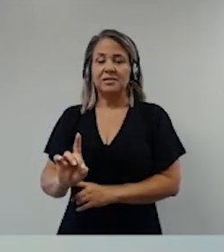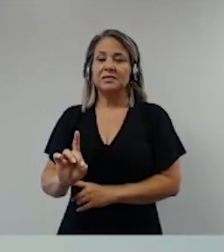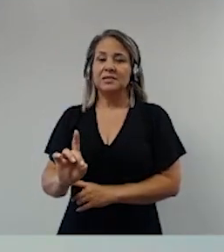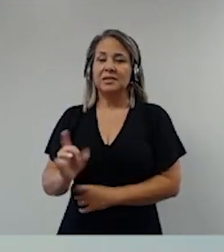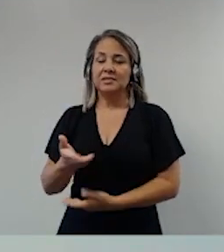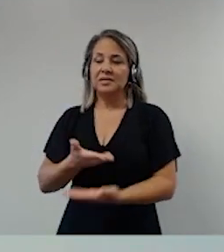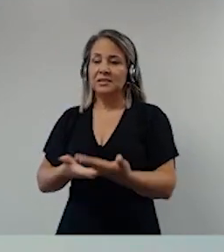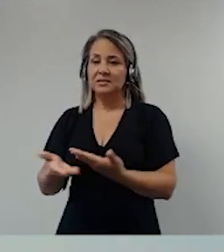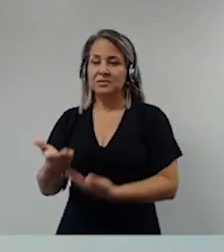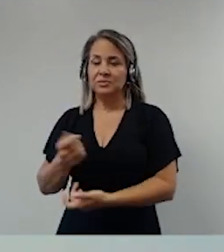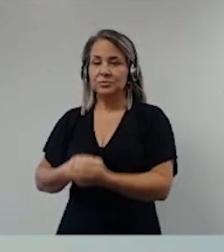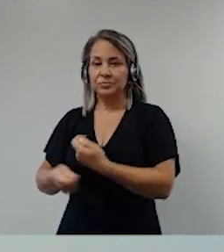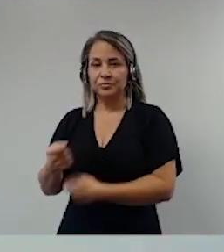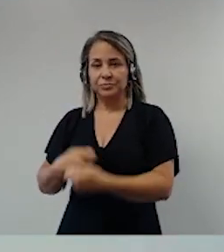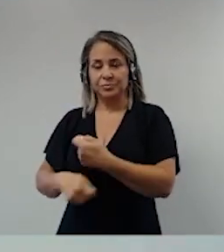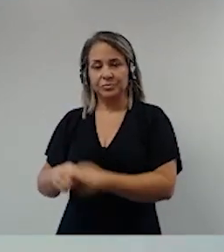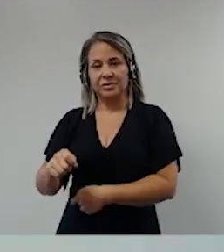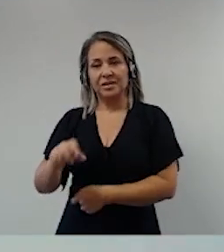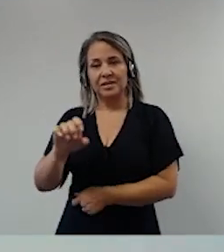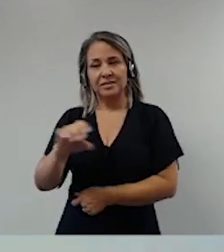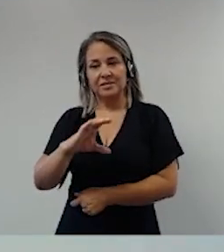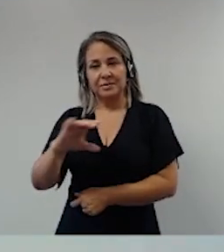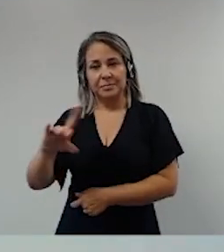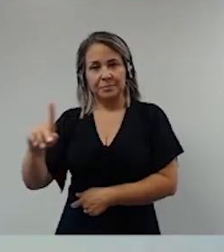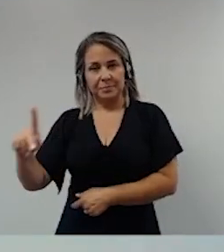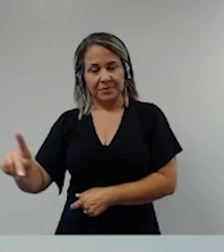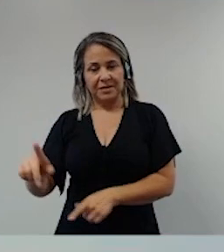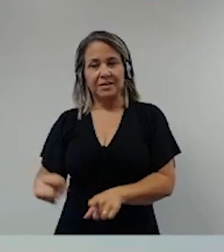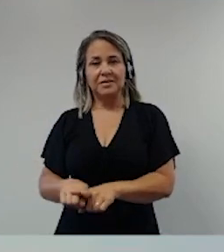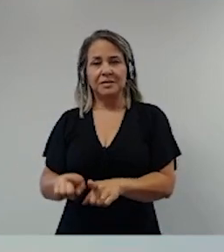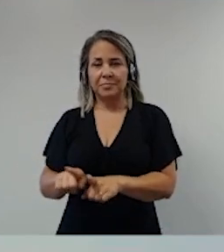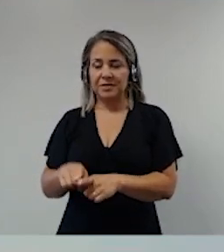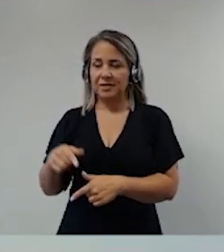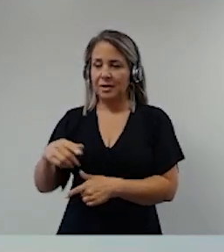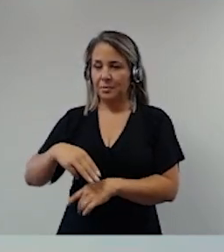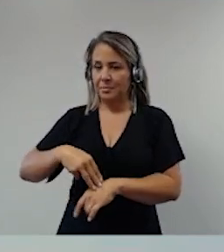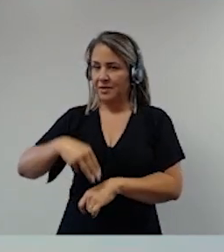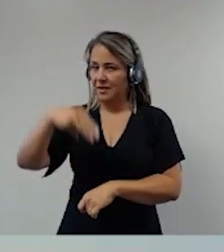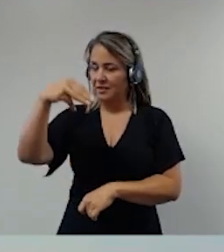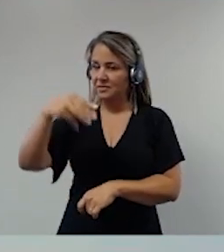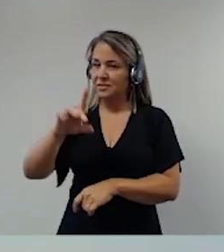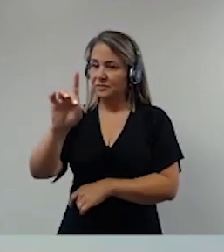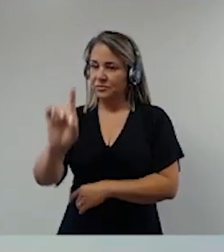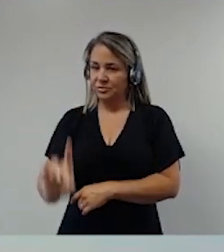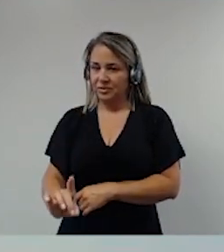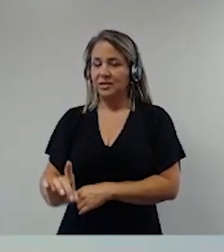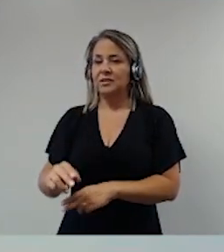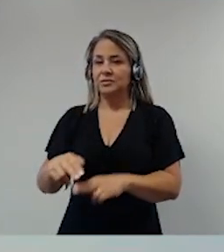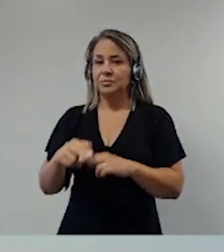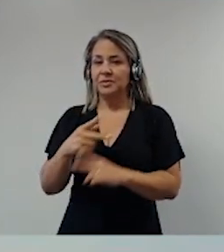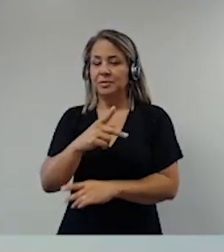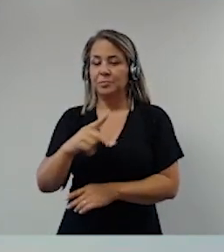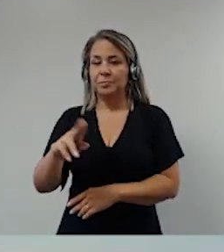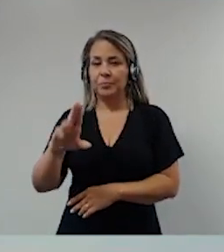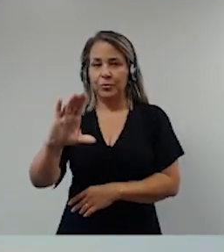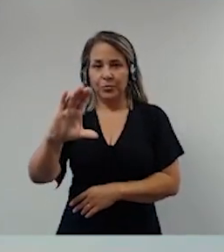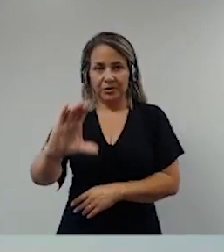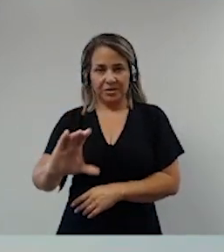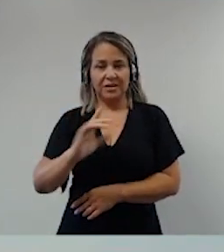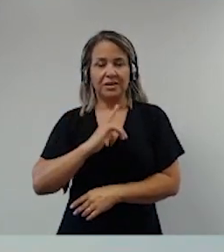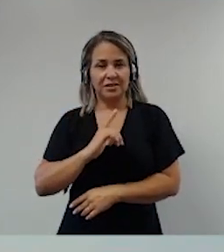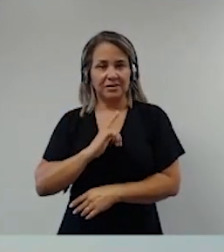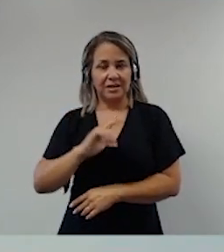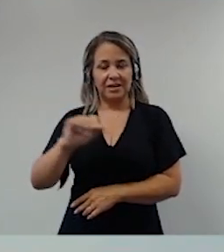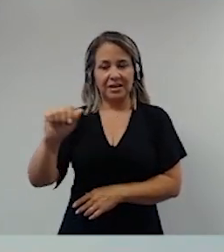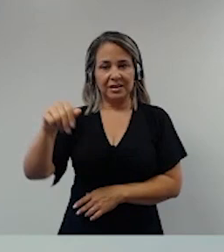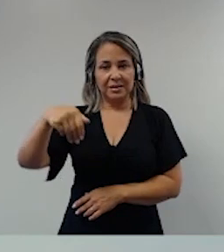própria PUC-SP, é mestre em Direito Difusos e Coletivos também pela PUC e possui MBA